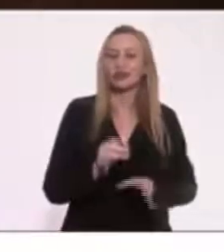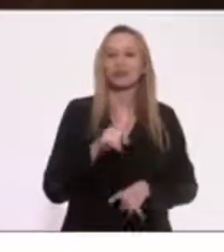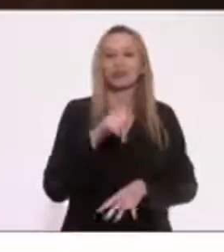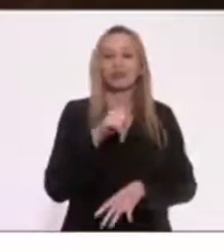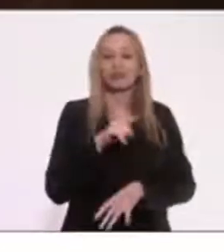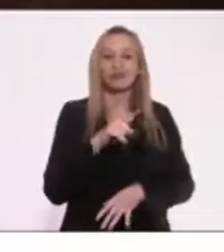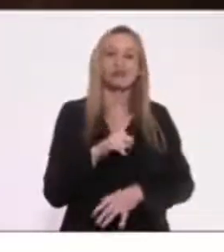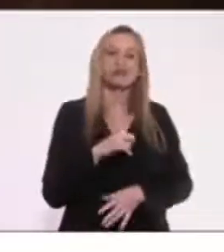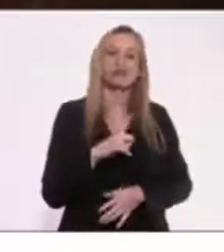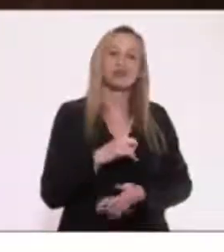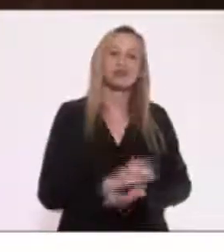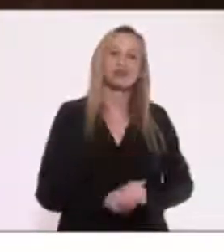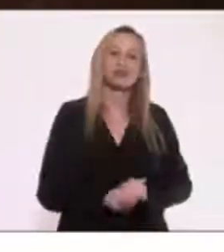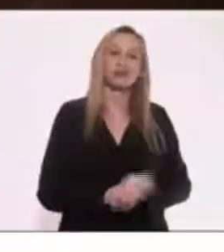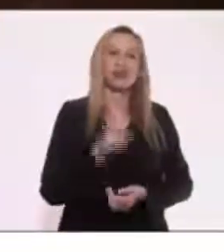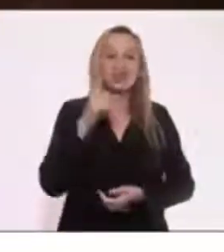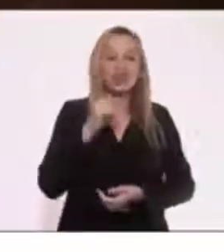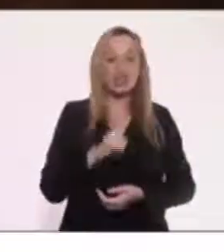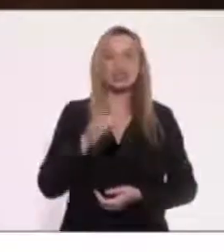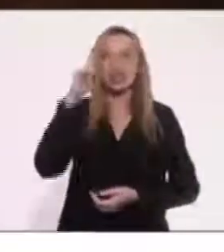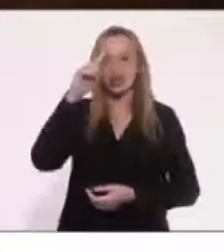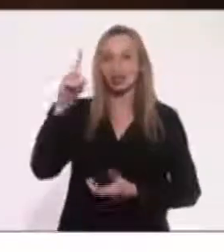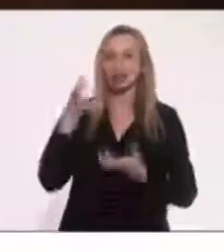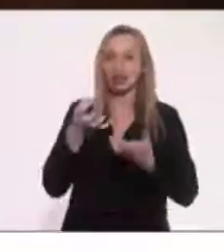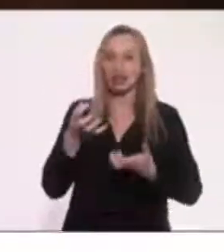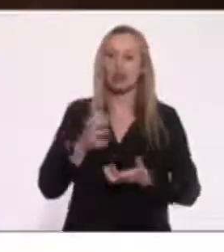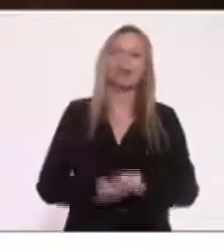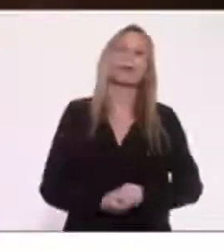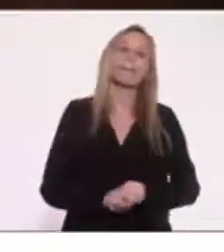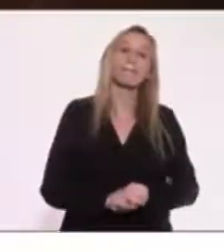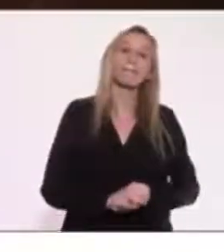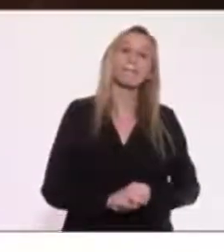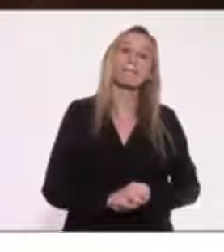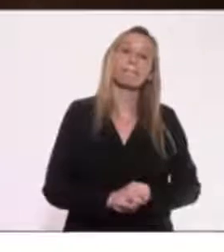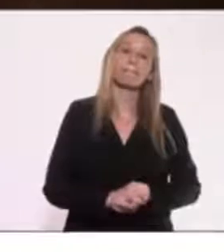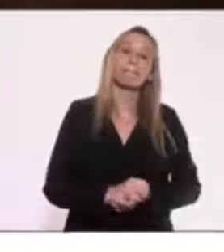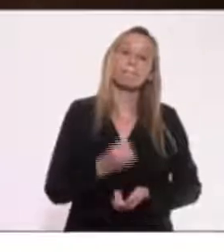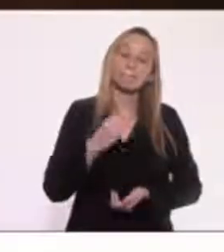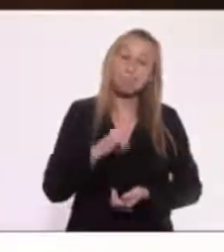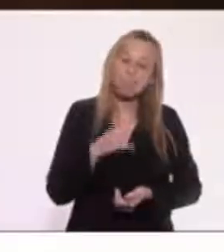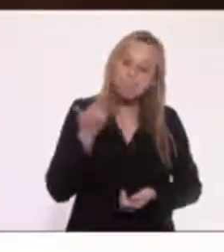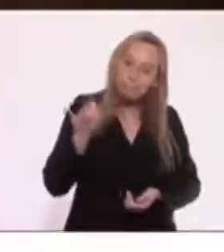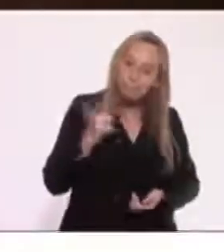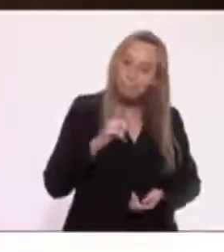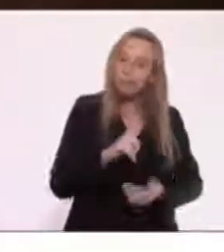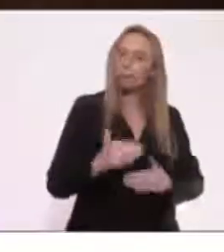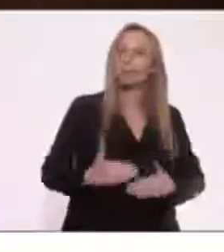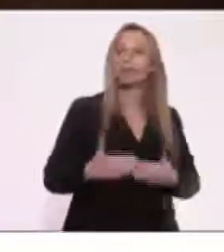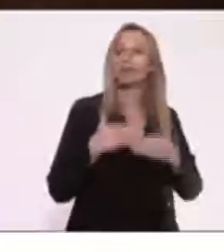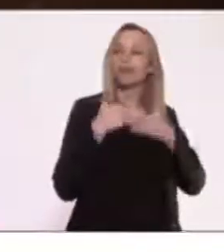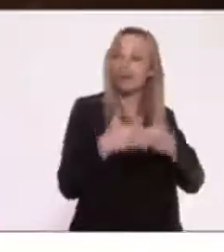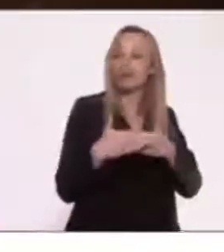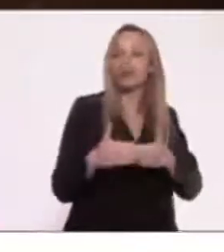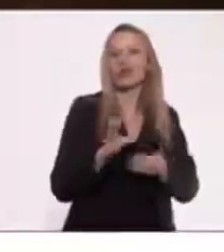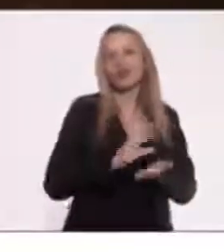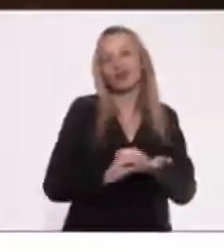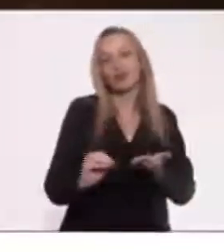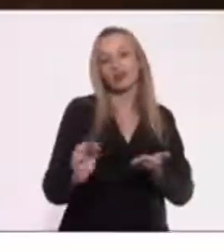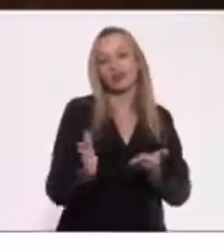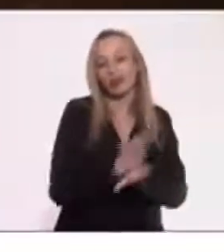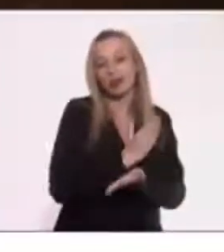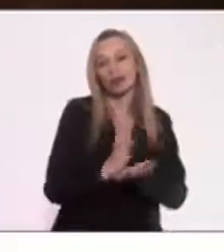terão, se Deus permitir, e se nós conseguirmos avançar em algumas pautas aqui nessa